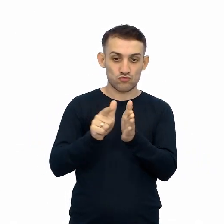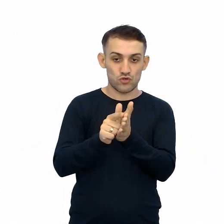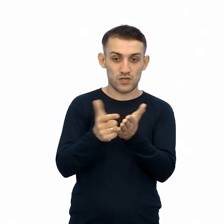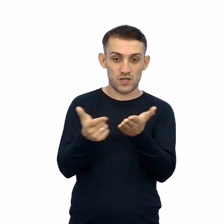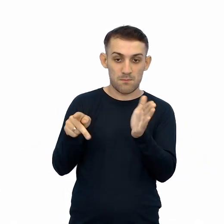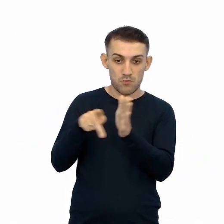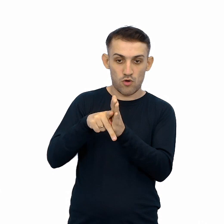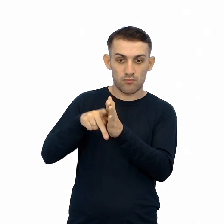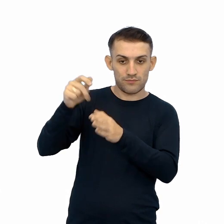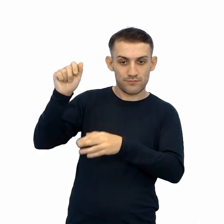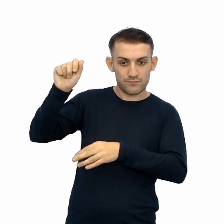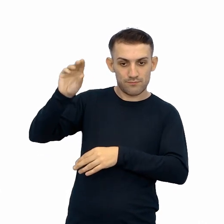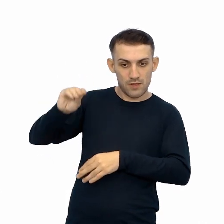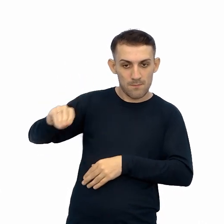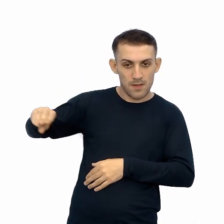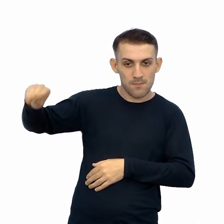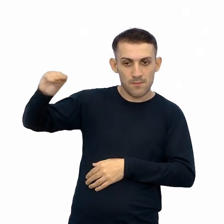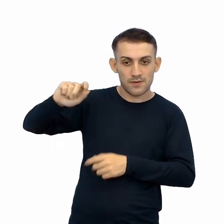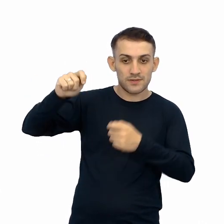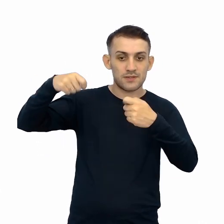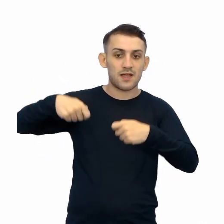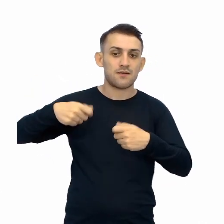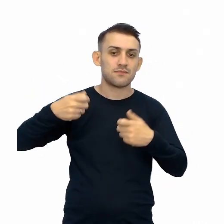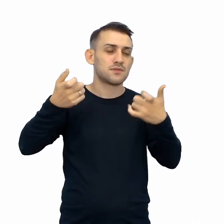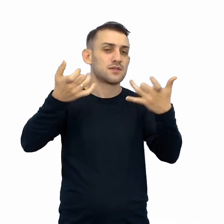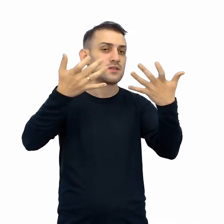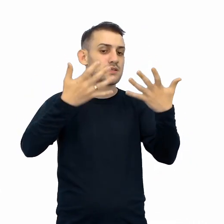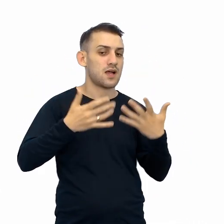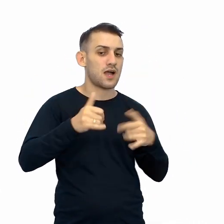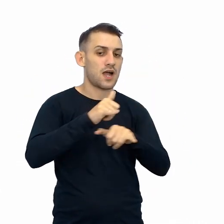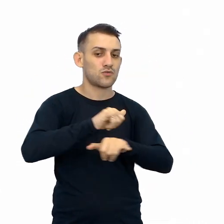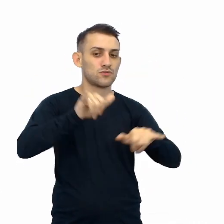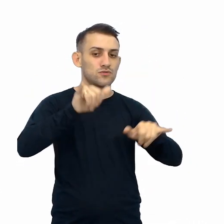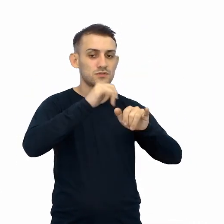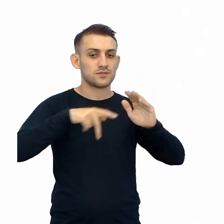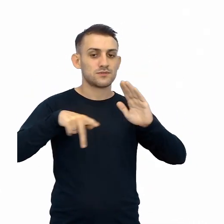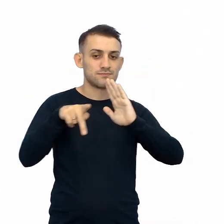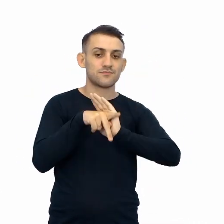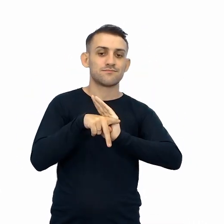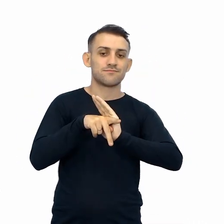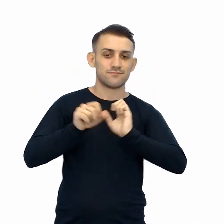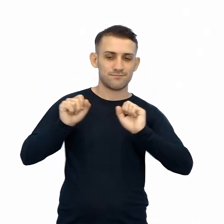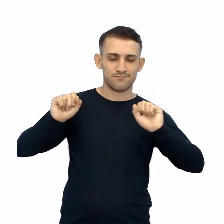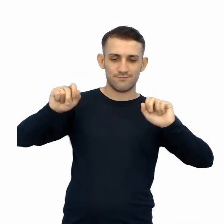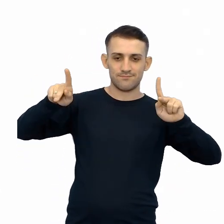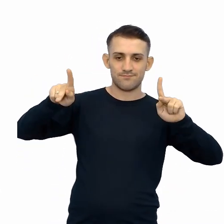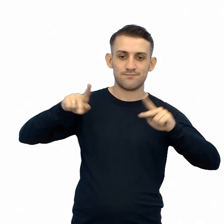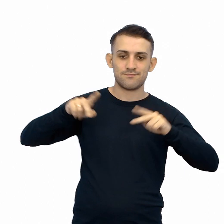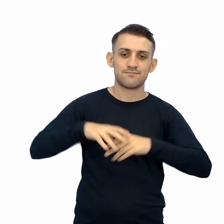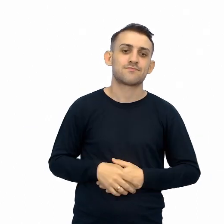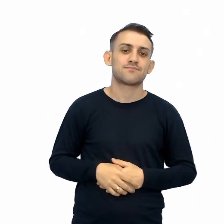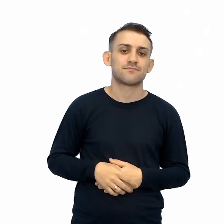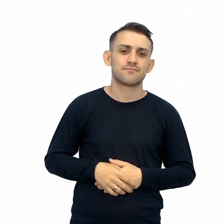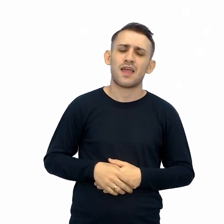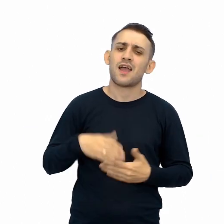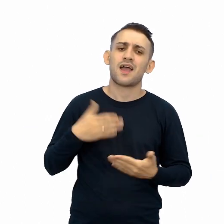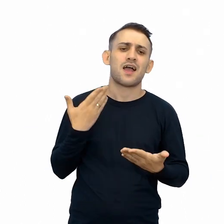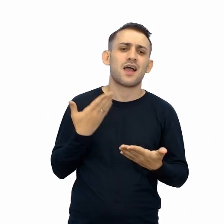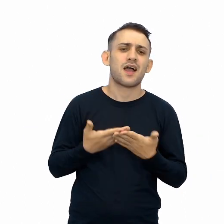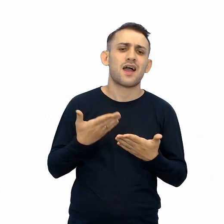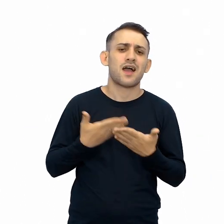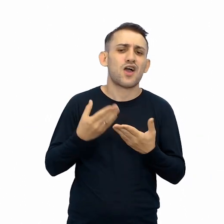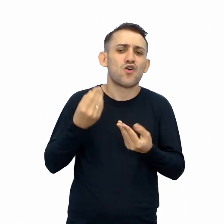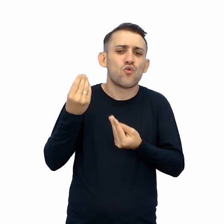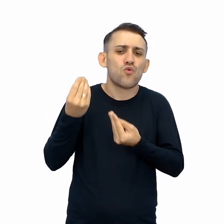falado para expor para a turma a notícia escolhida, ok? E as aulas, como